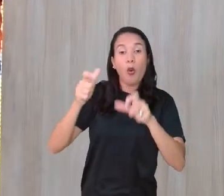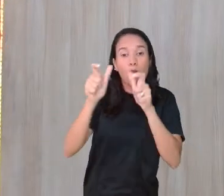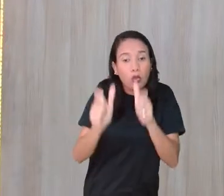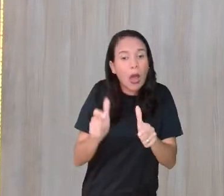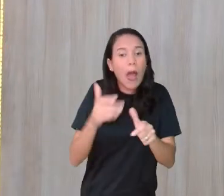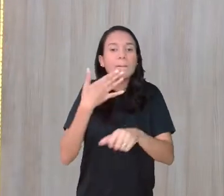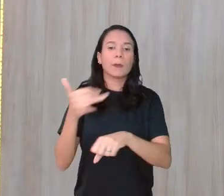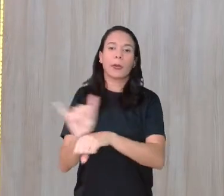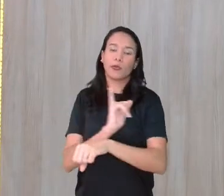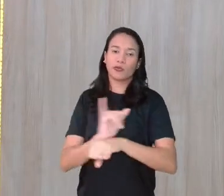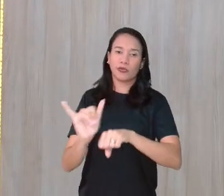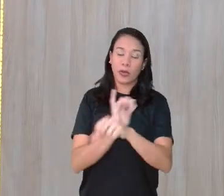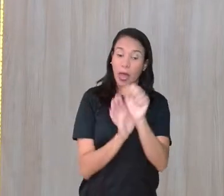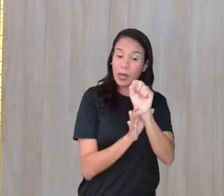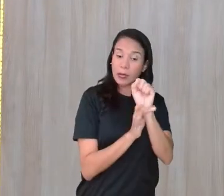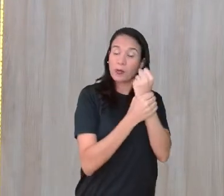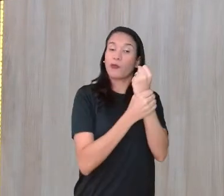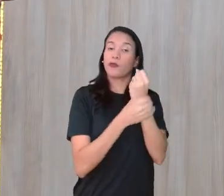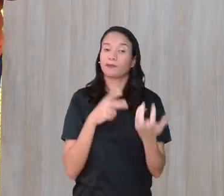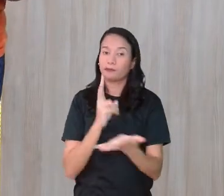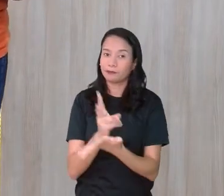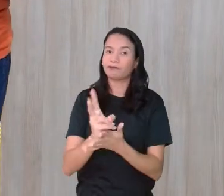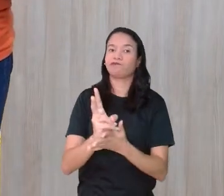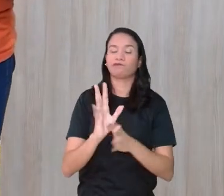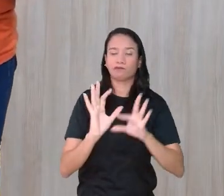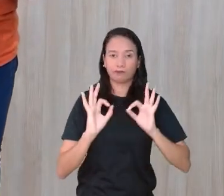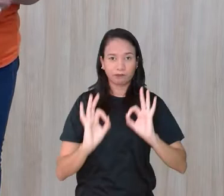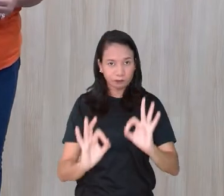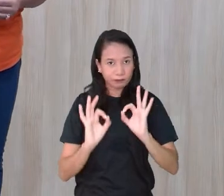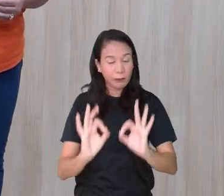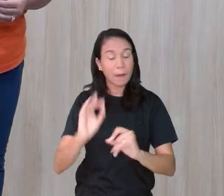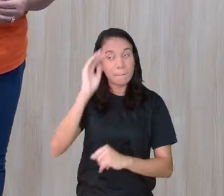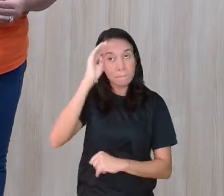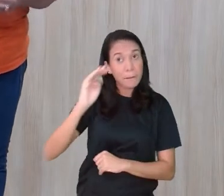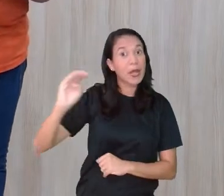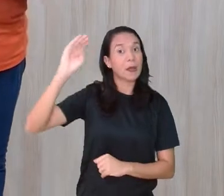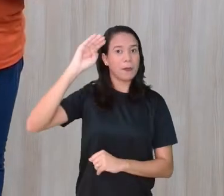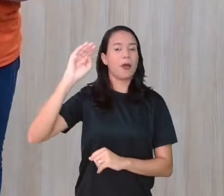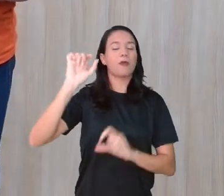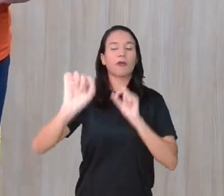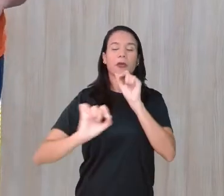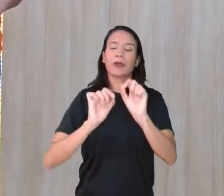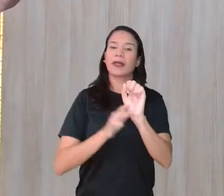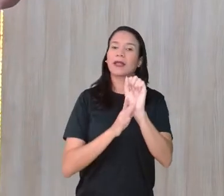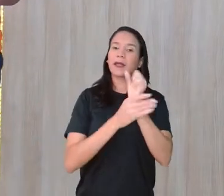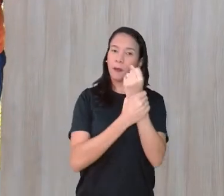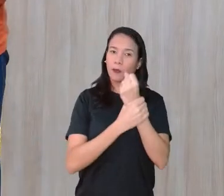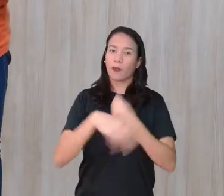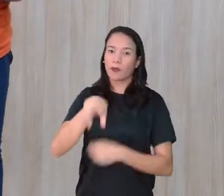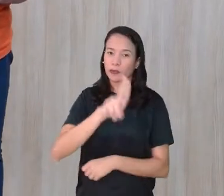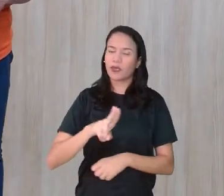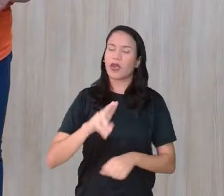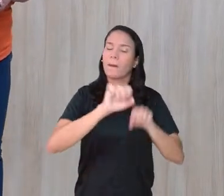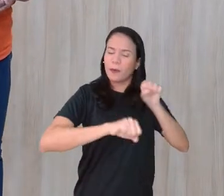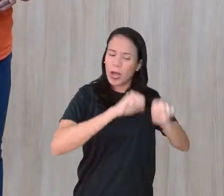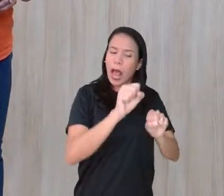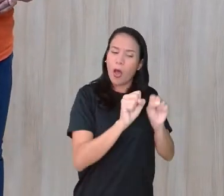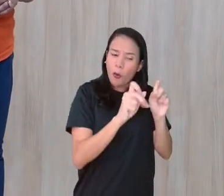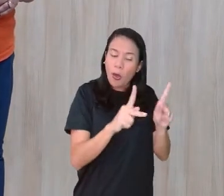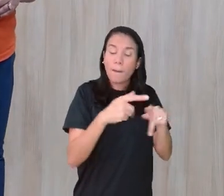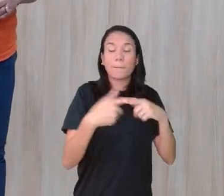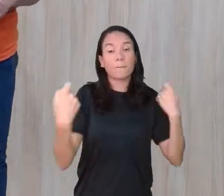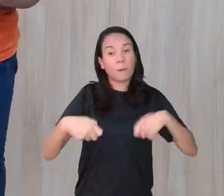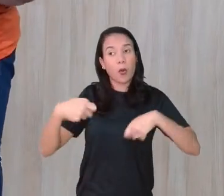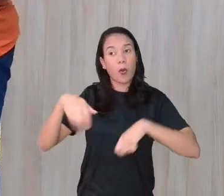forma de você ir até a sua escola, usando a bicicleta, mas não esquecendo aí de alguns cuidados em